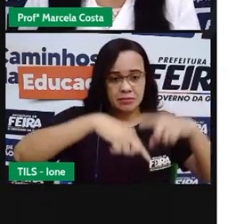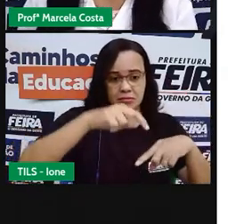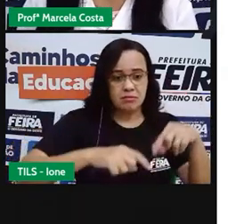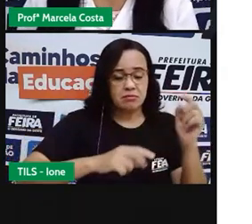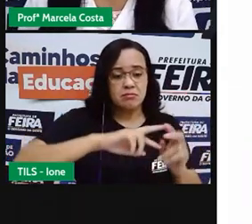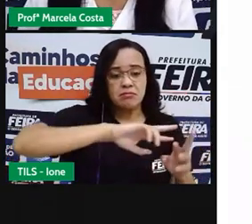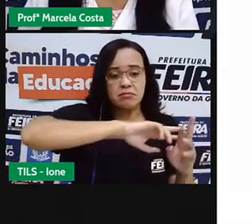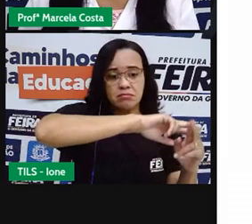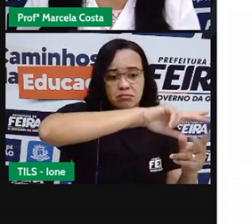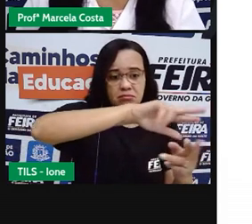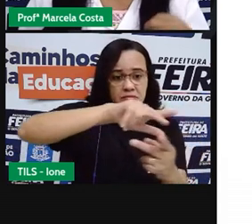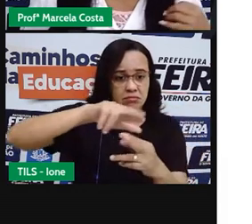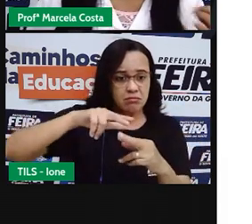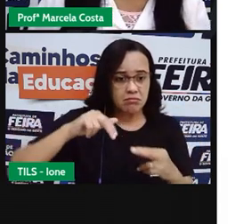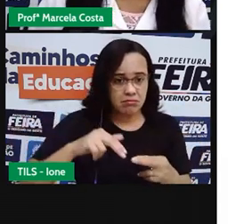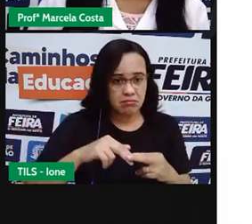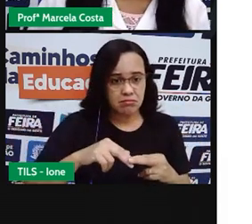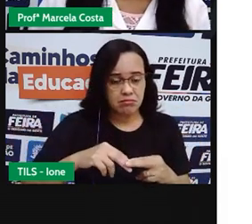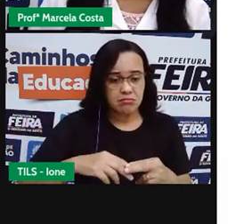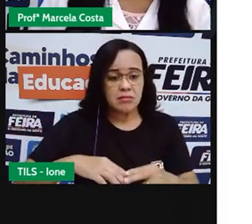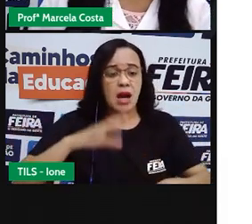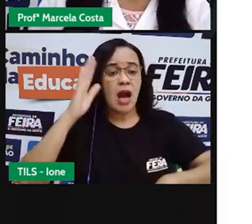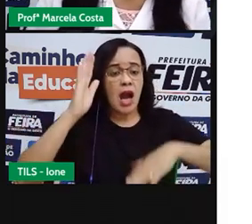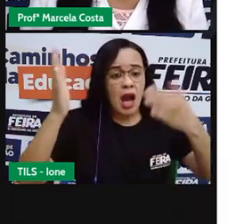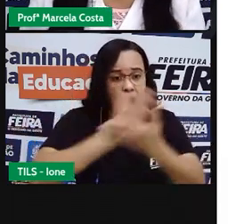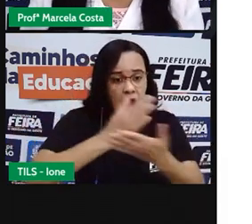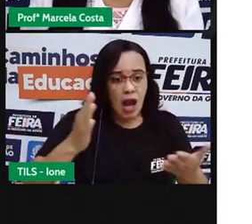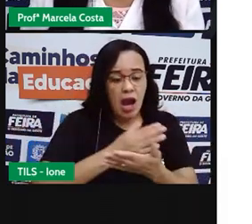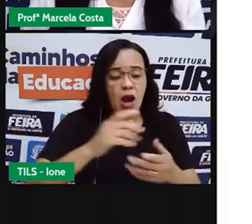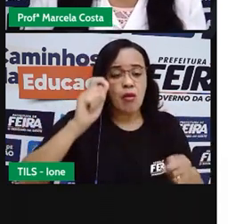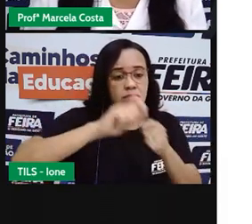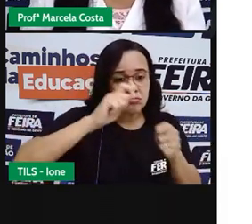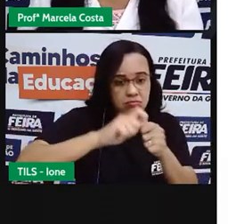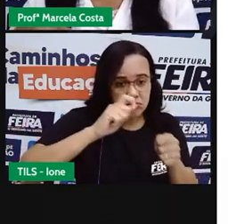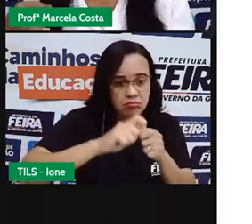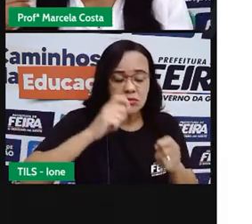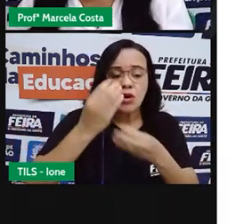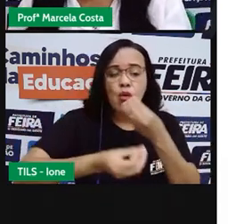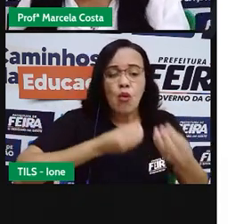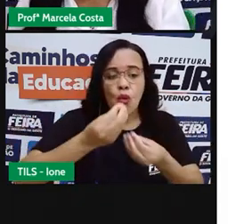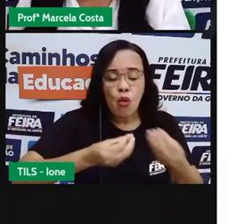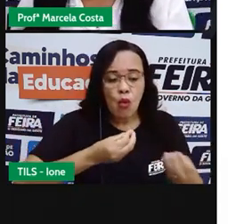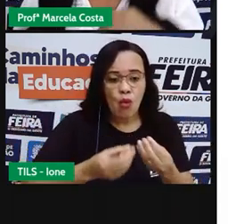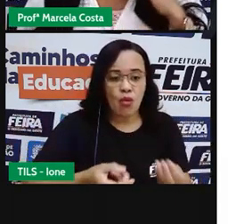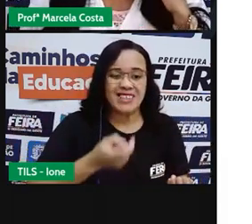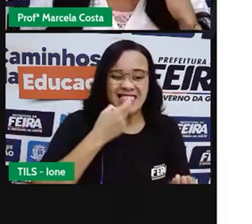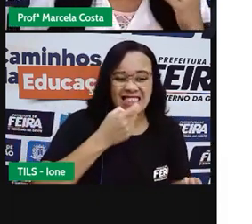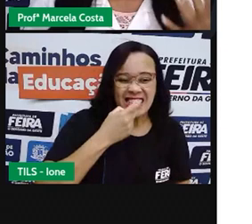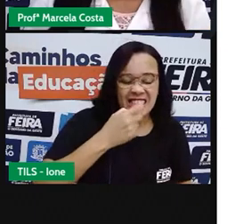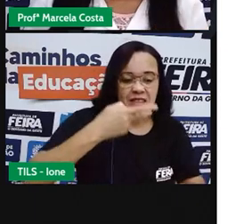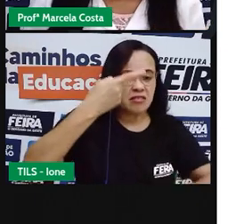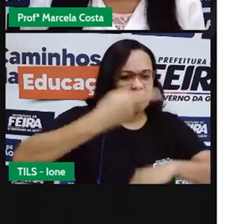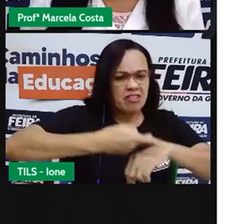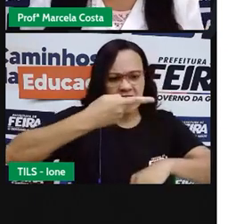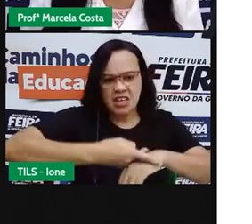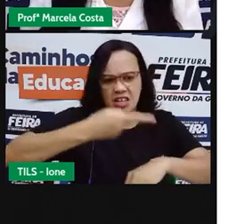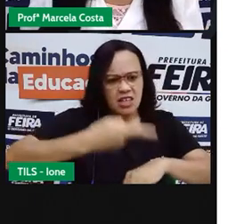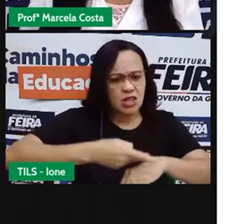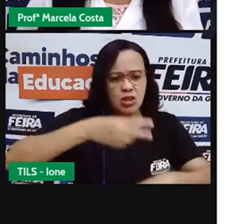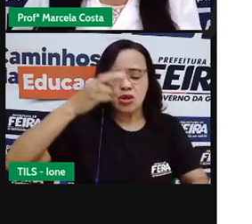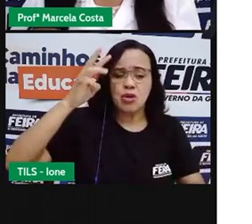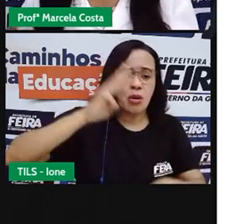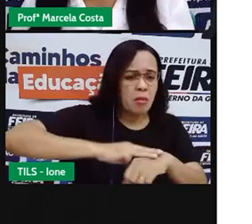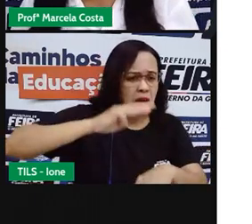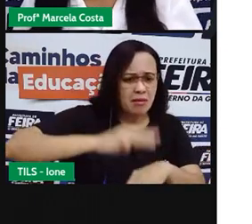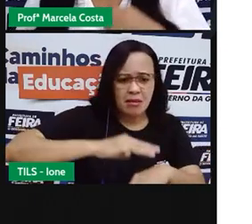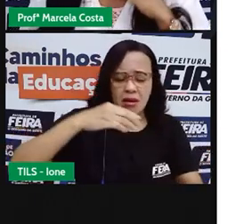exemplo, material que é feito de plástico. Uma outra que é feito de vidro, outro que é feito de metal,